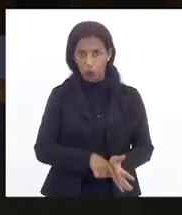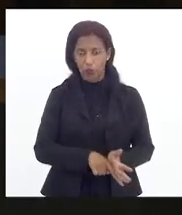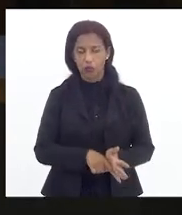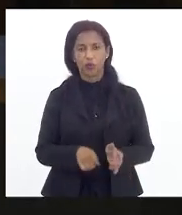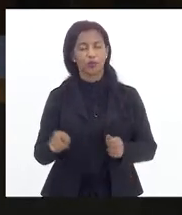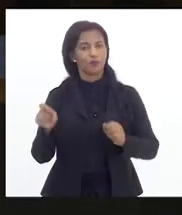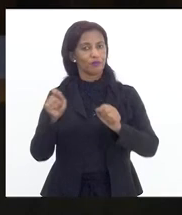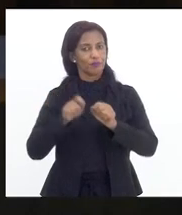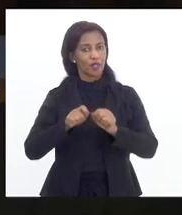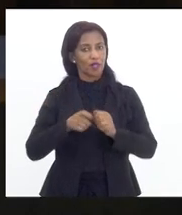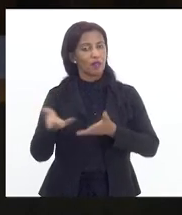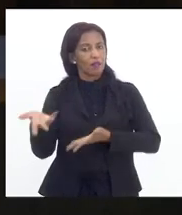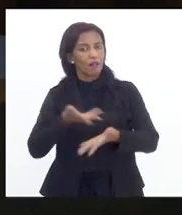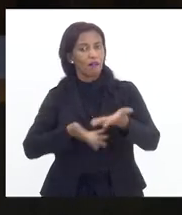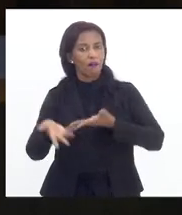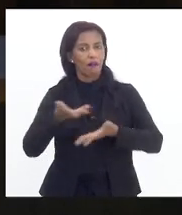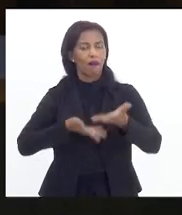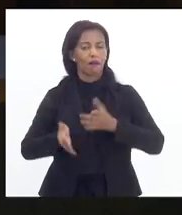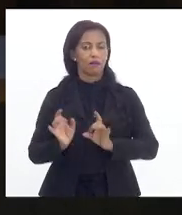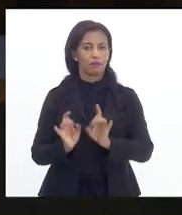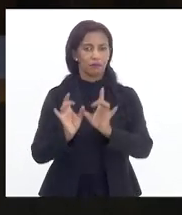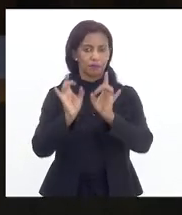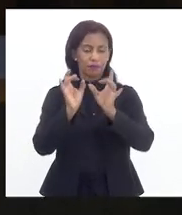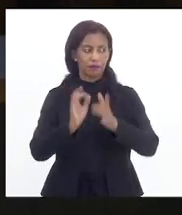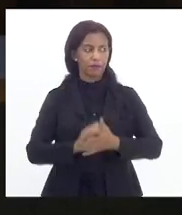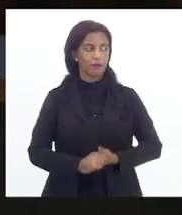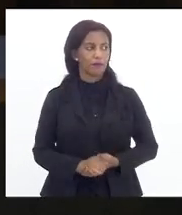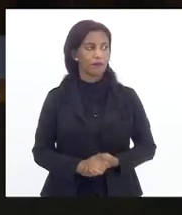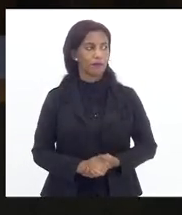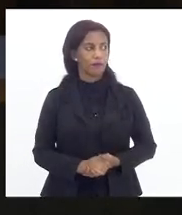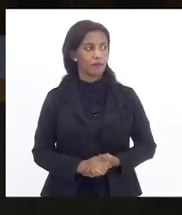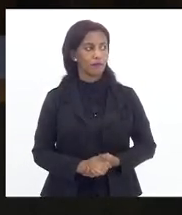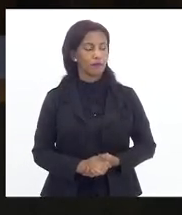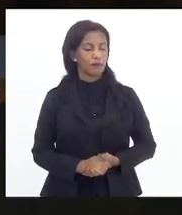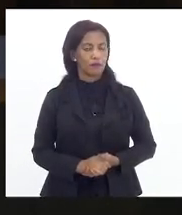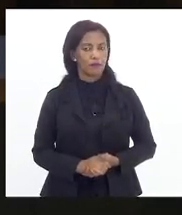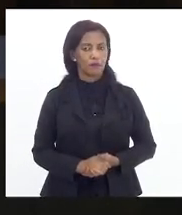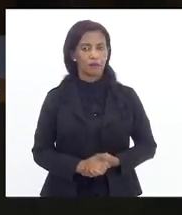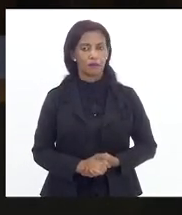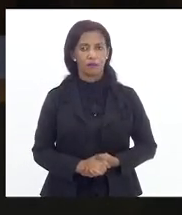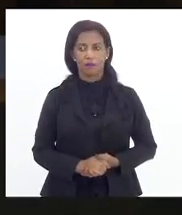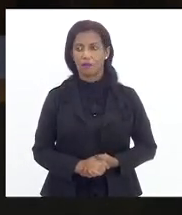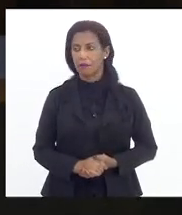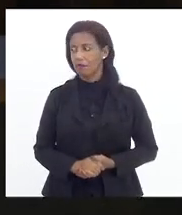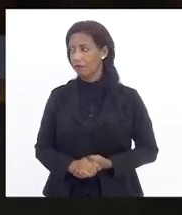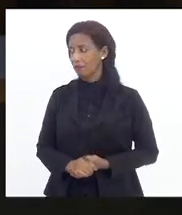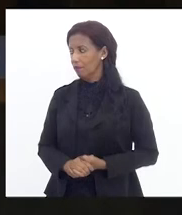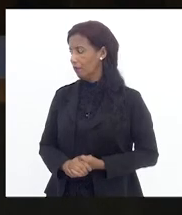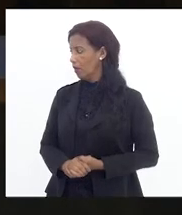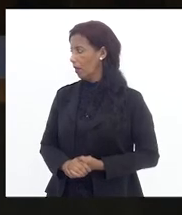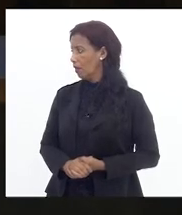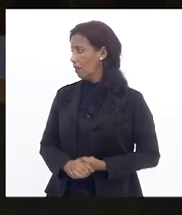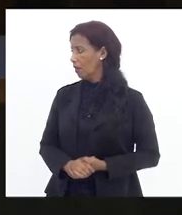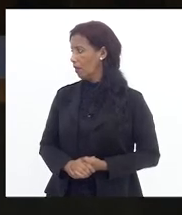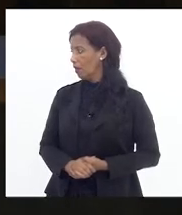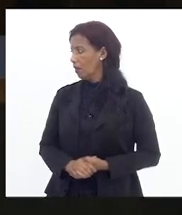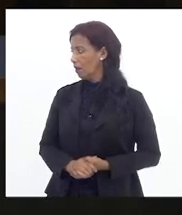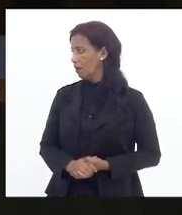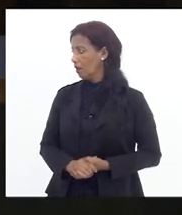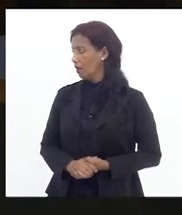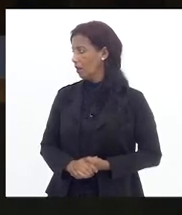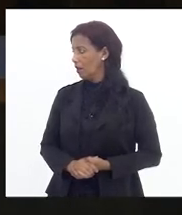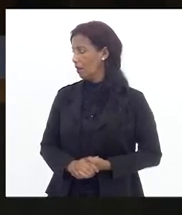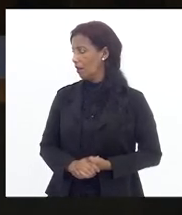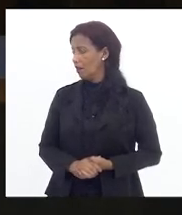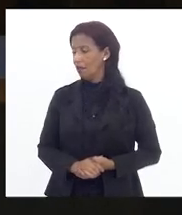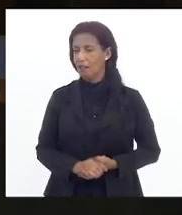ele fazem das participações especiais Então já acreditar em parceria com a união